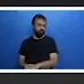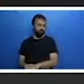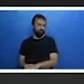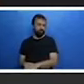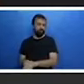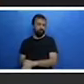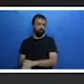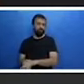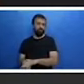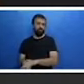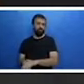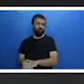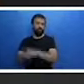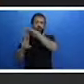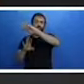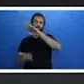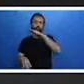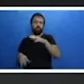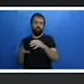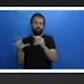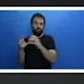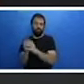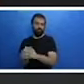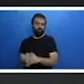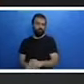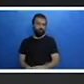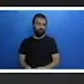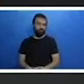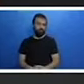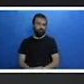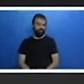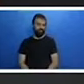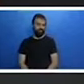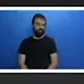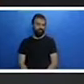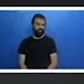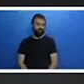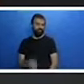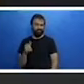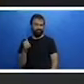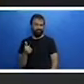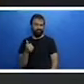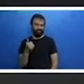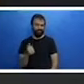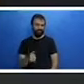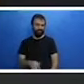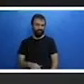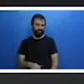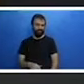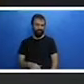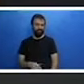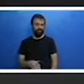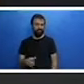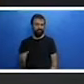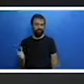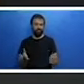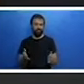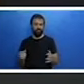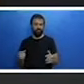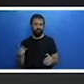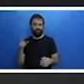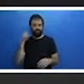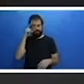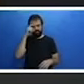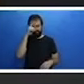menos habilidosos lá foi peguei também muito bom vamos tentar um bem difícil agora